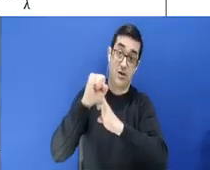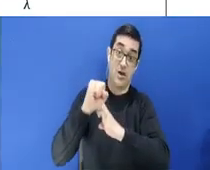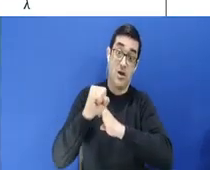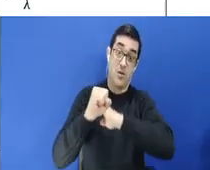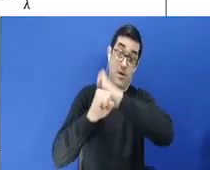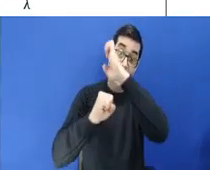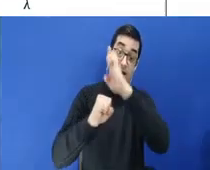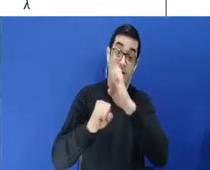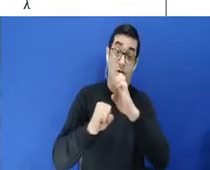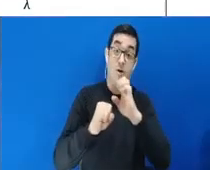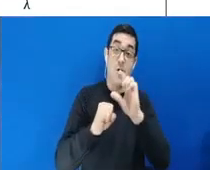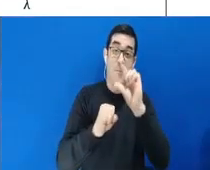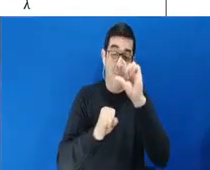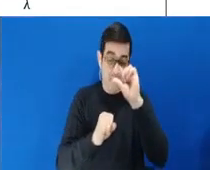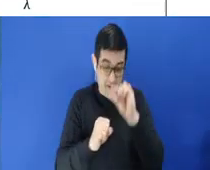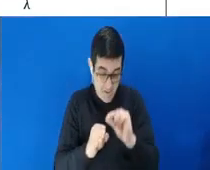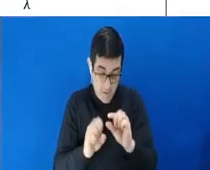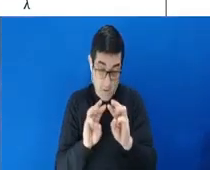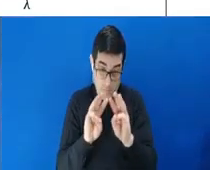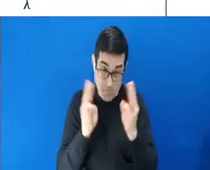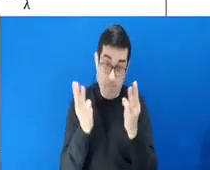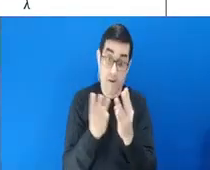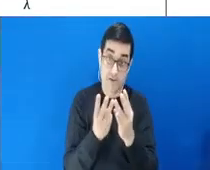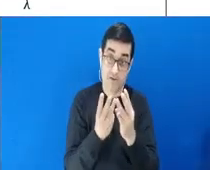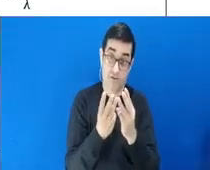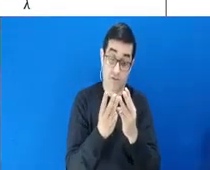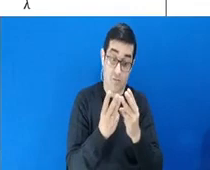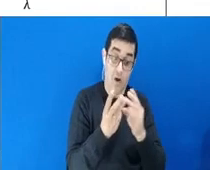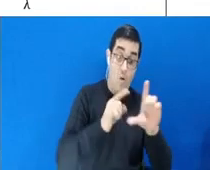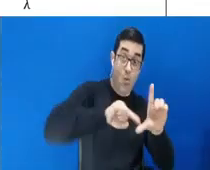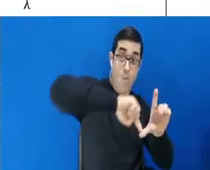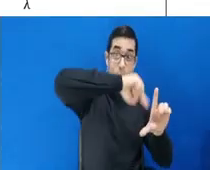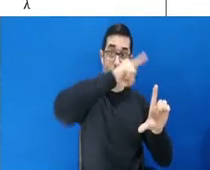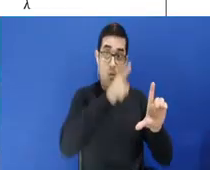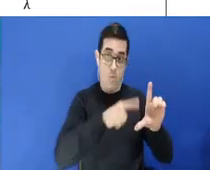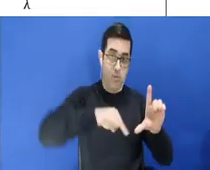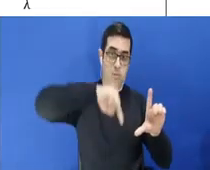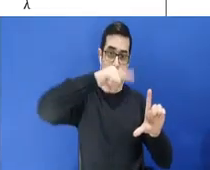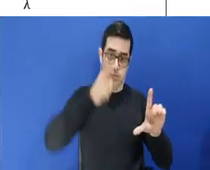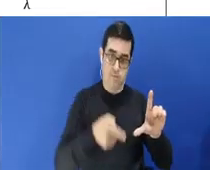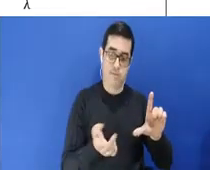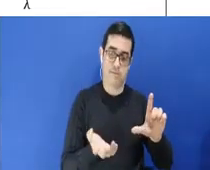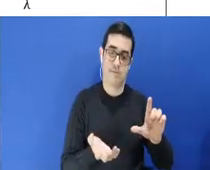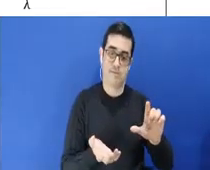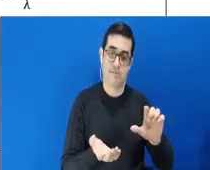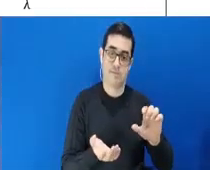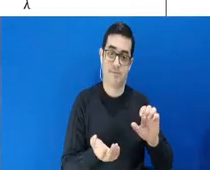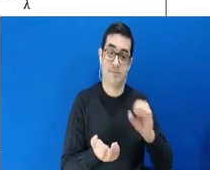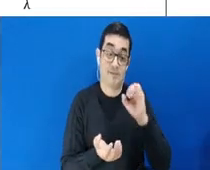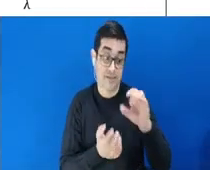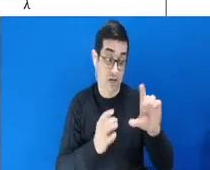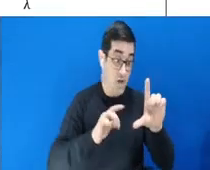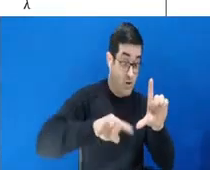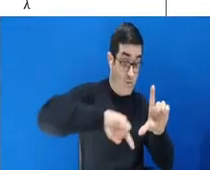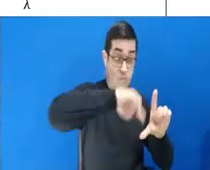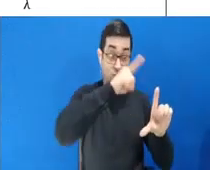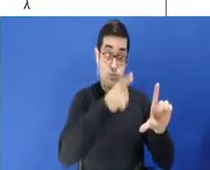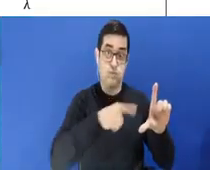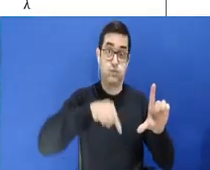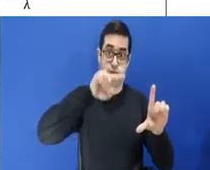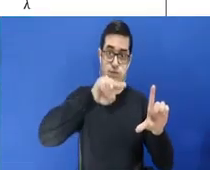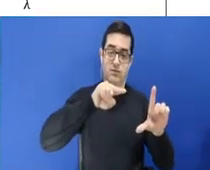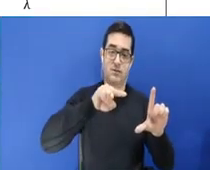caráter ondulatório. Se eu tiver uma alta massa, eu tenho um caráter ondulatório muito pequeno, então eu já não vou ter